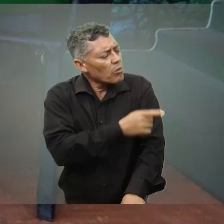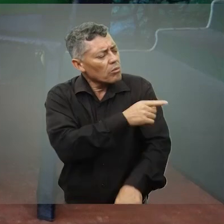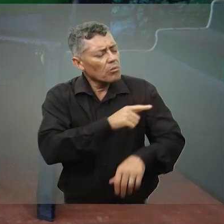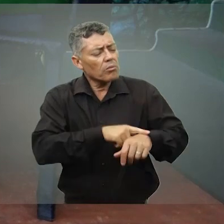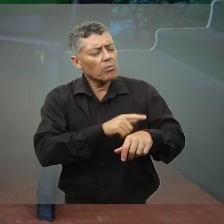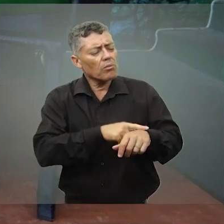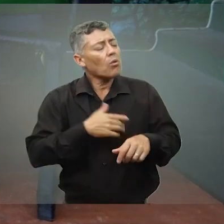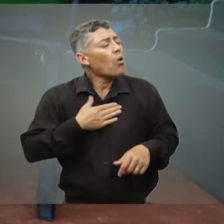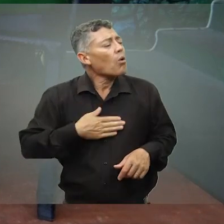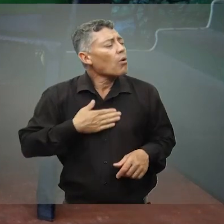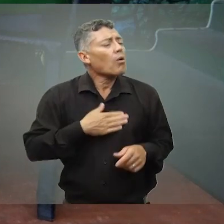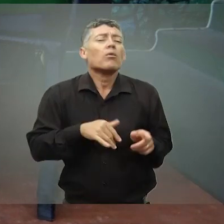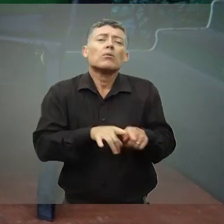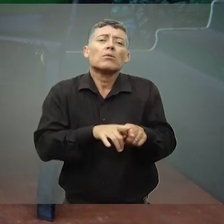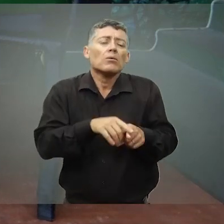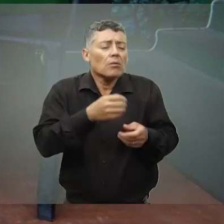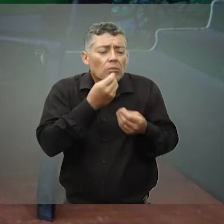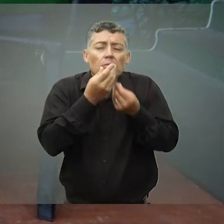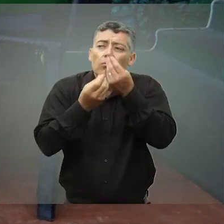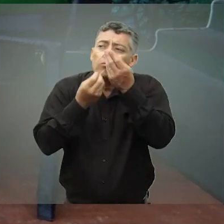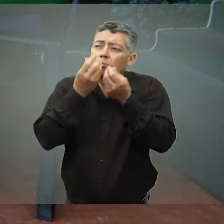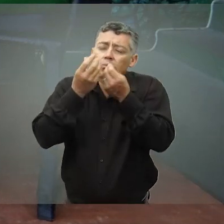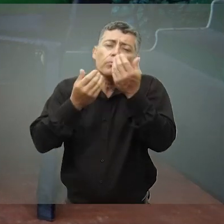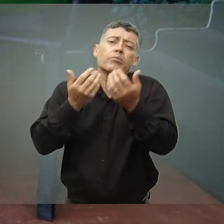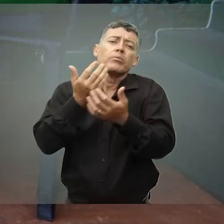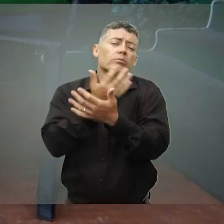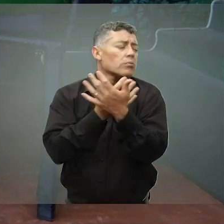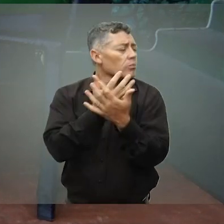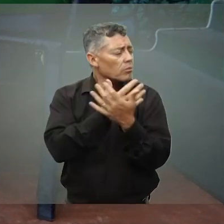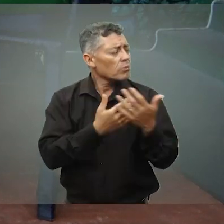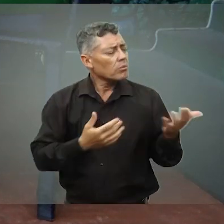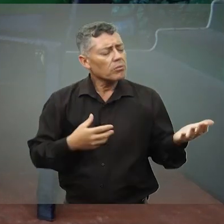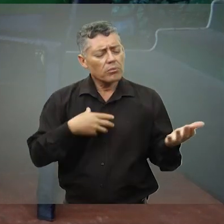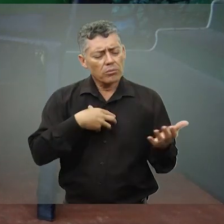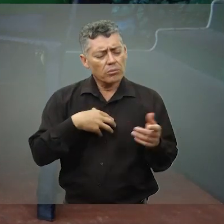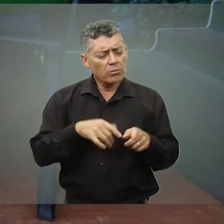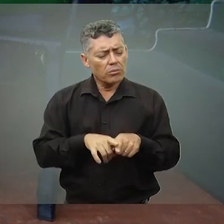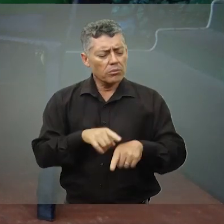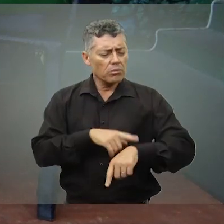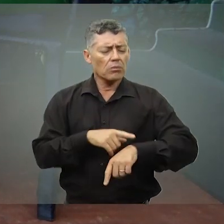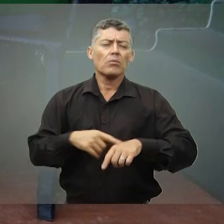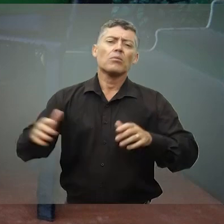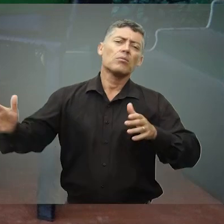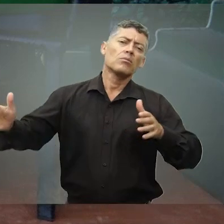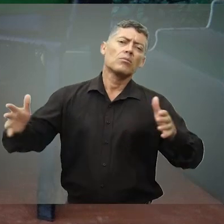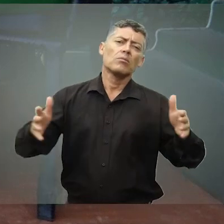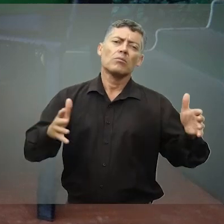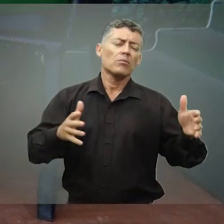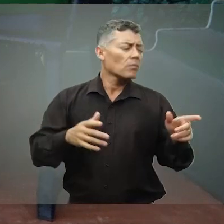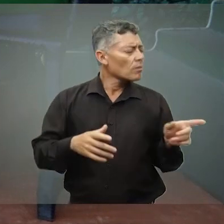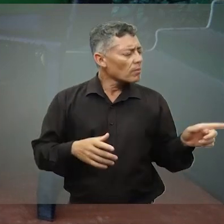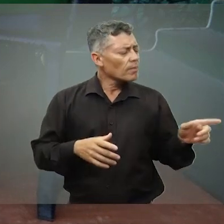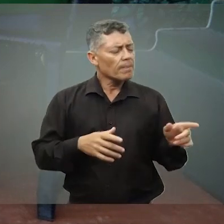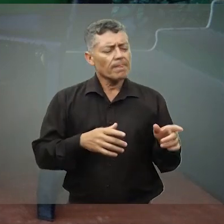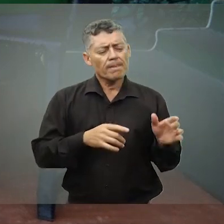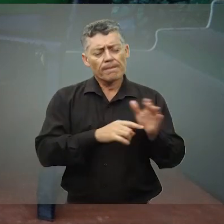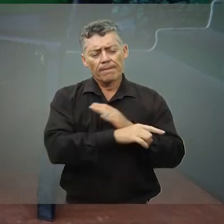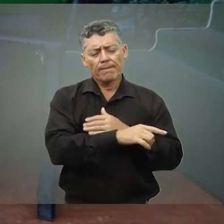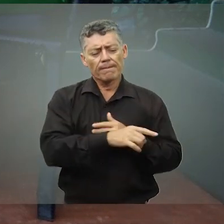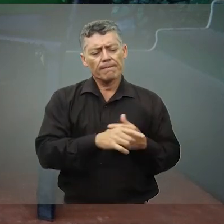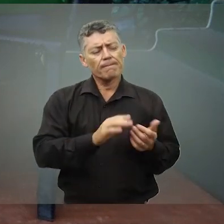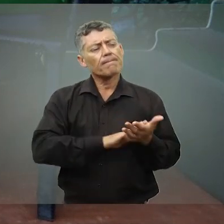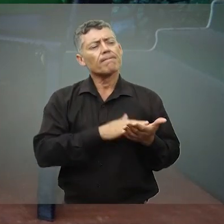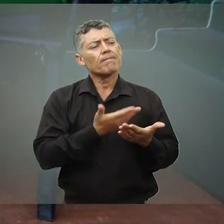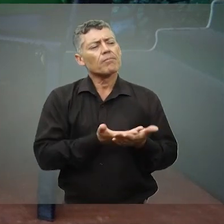você gosta também de compor muito as suas canções, você, como é que você costuma lidar com isso? Porque a gente sabe que muitas vezes o cantor ele é mais intérprete e